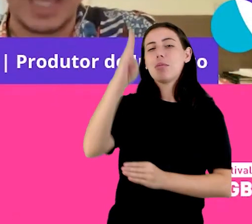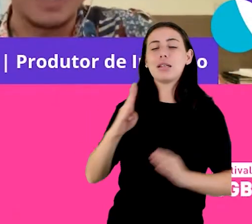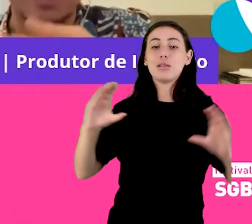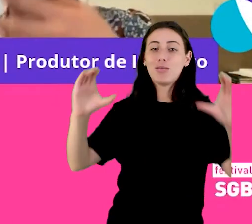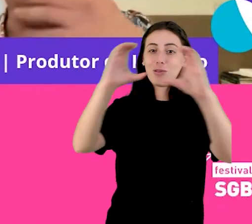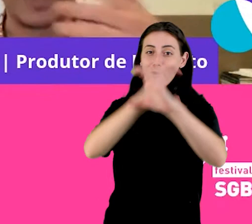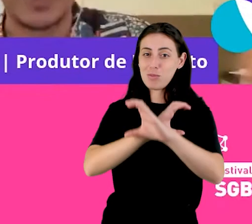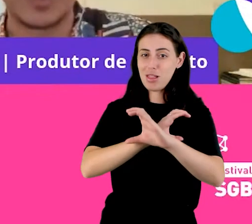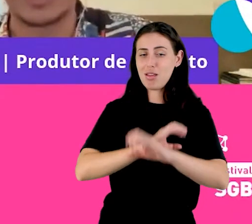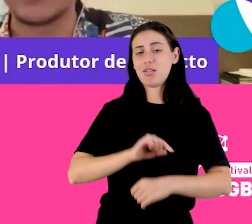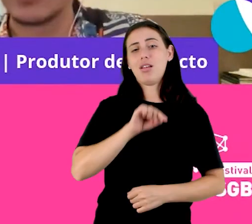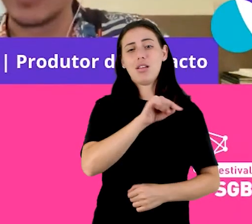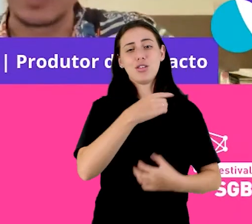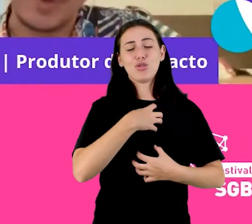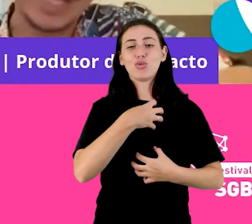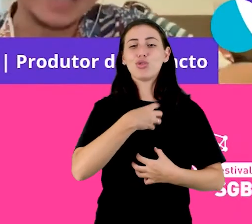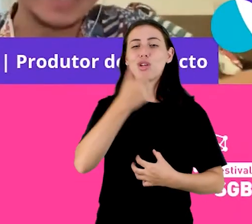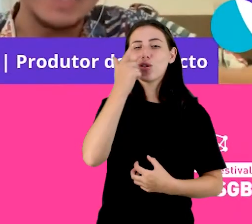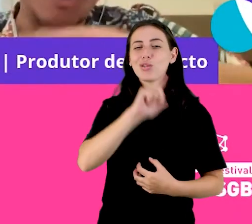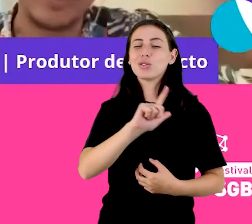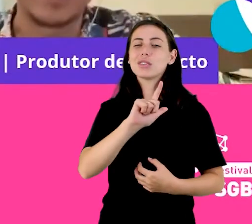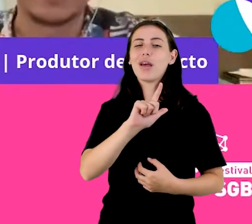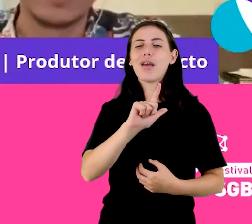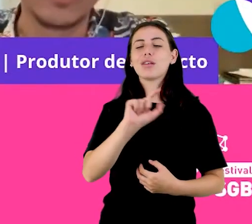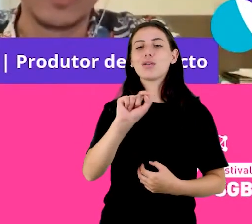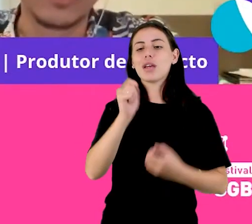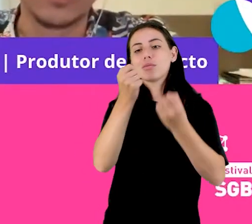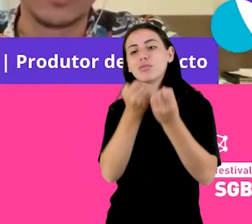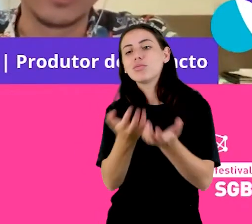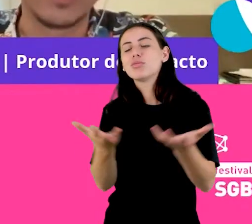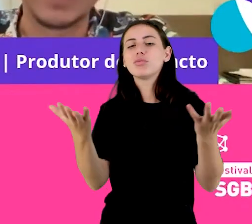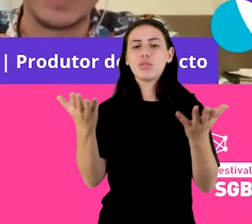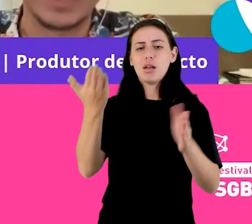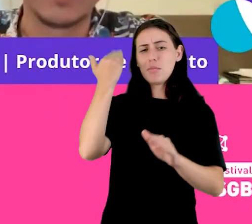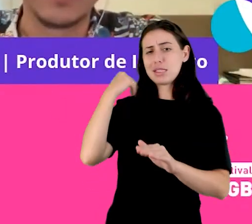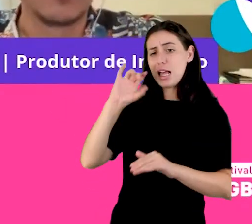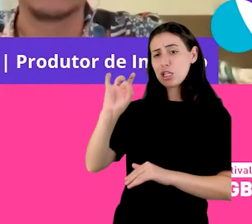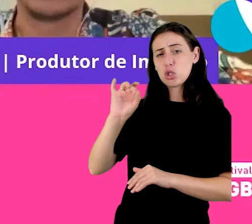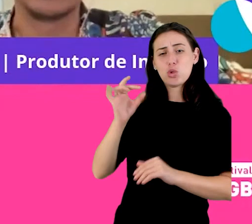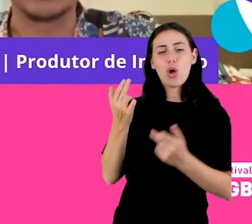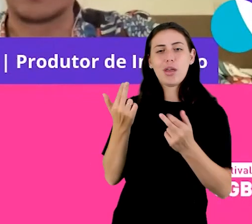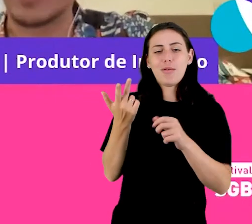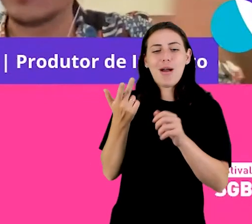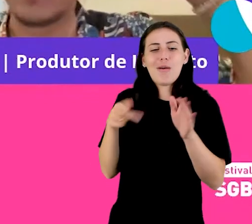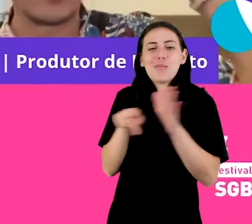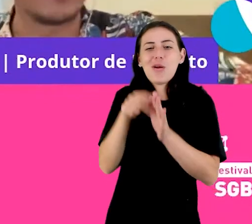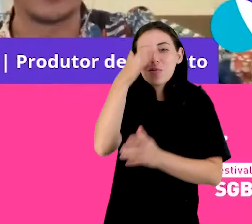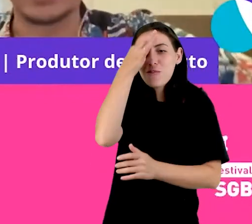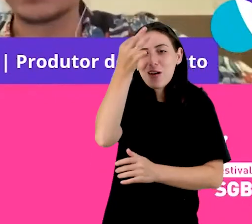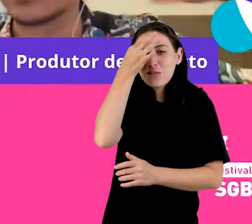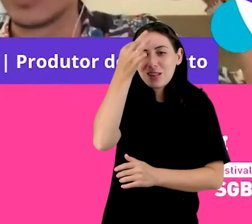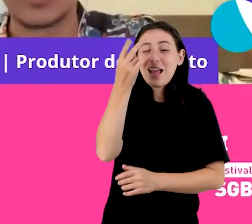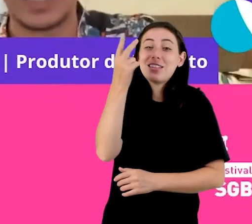de bibliotecas, alguém tinha falado de bibliotecas, a gente fez um circuito de bibliotecas enorme no Brasil inteiro, muito no interior do estado de São Paulo, e mandou